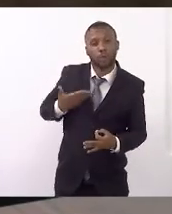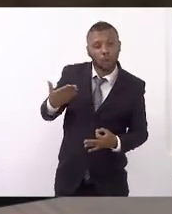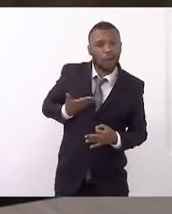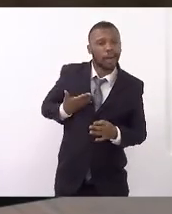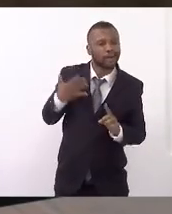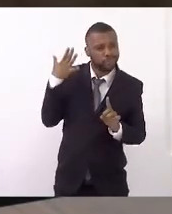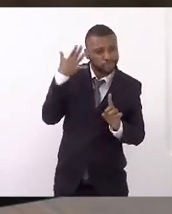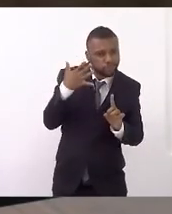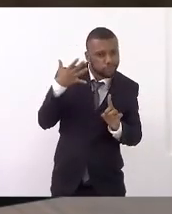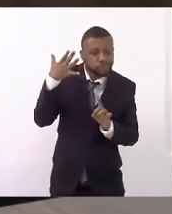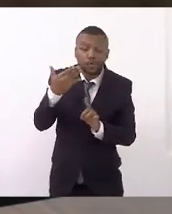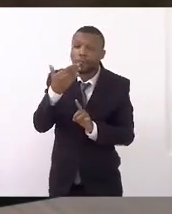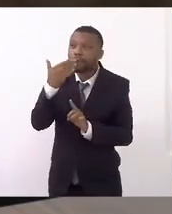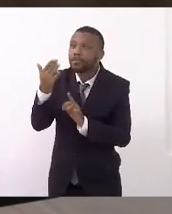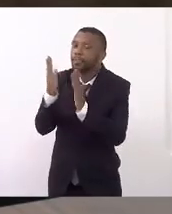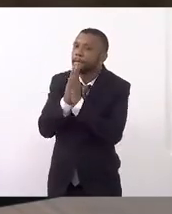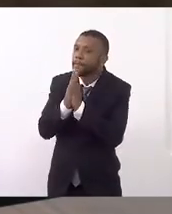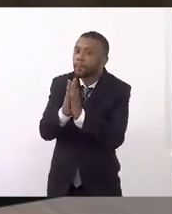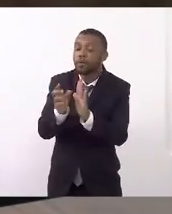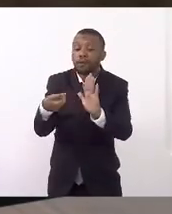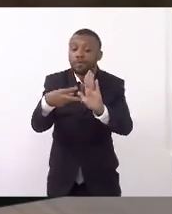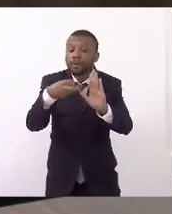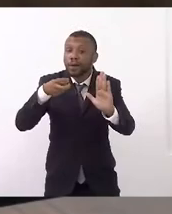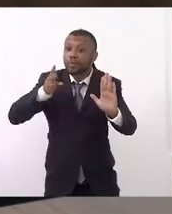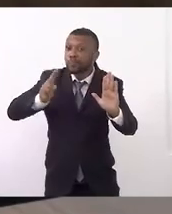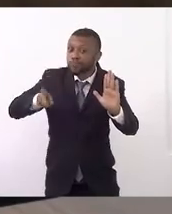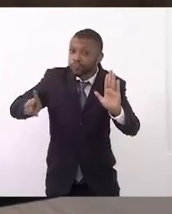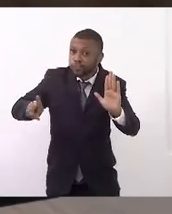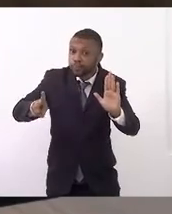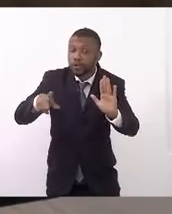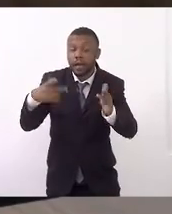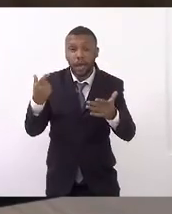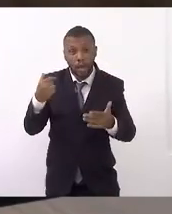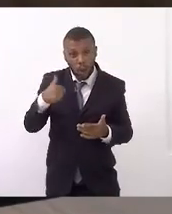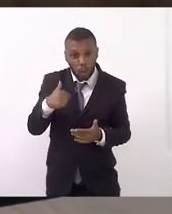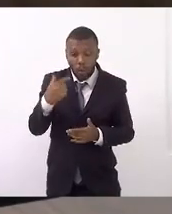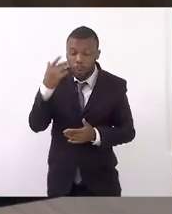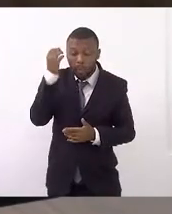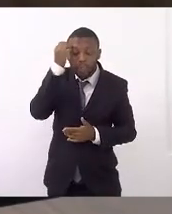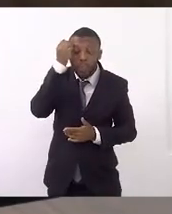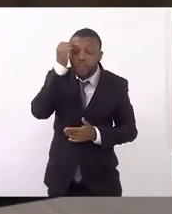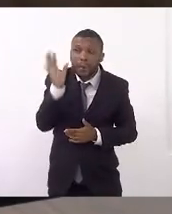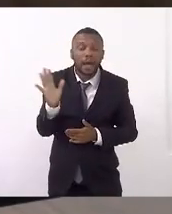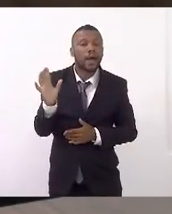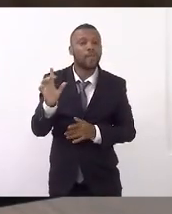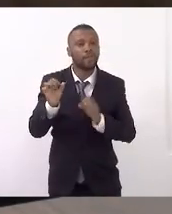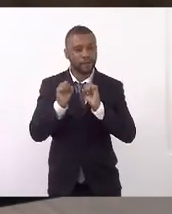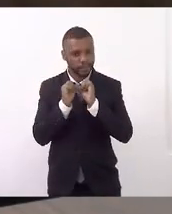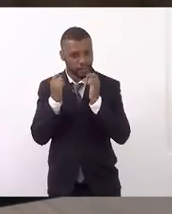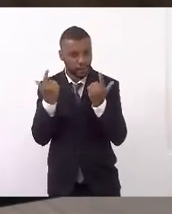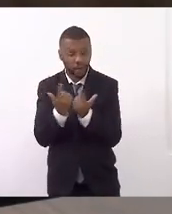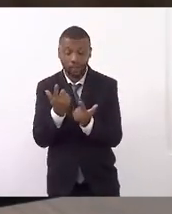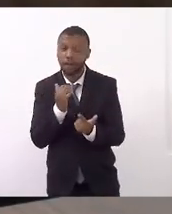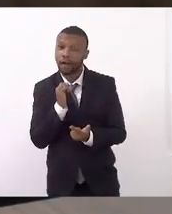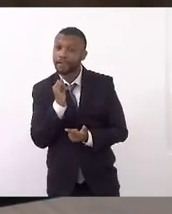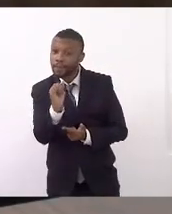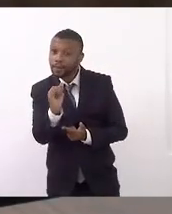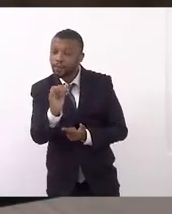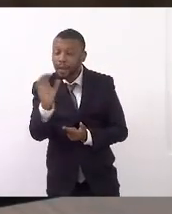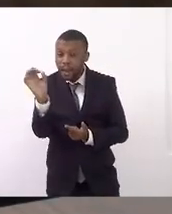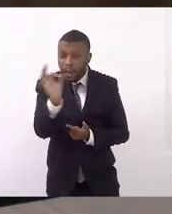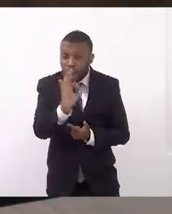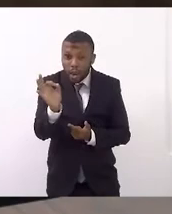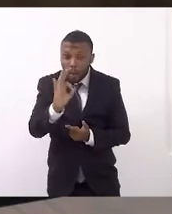e pedindo voto pela manutenção do veto. Não me lembro nesta casa, deputado Salema, uma pauta